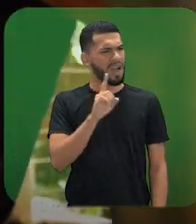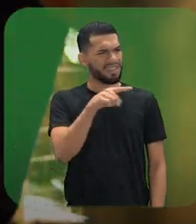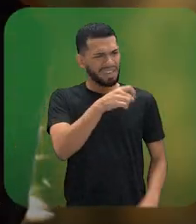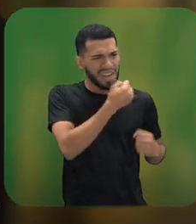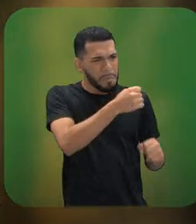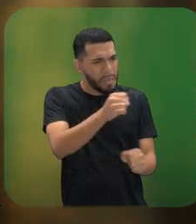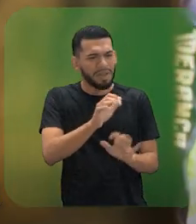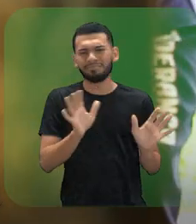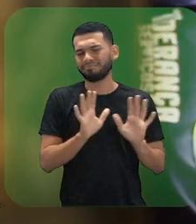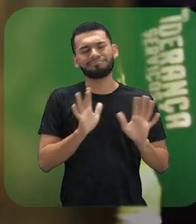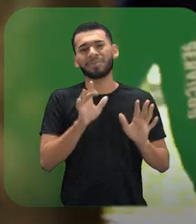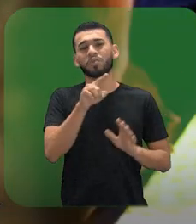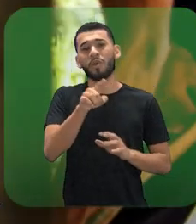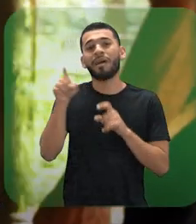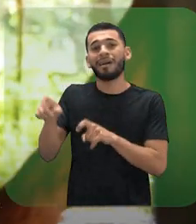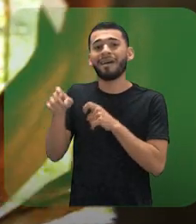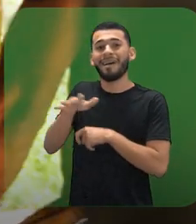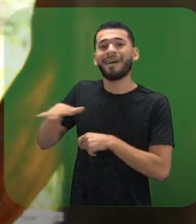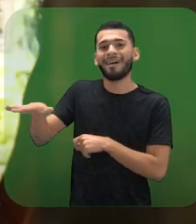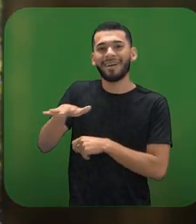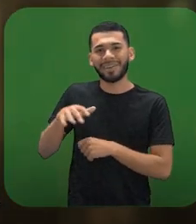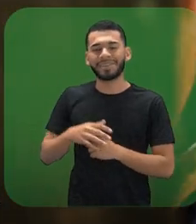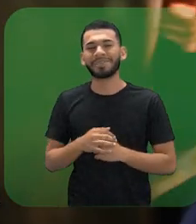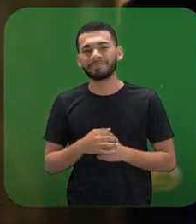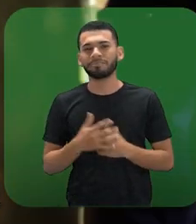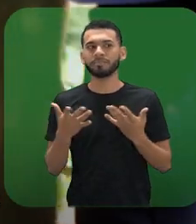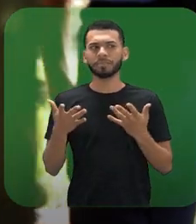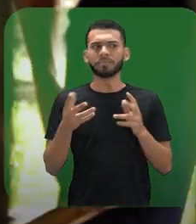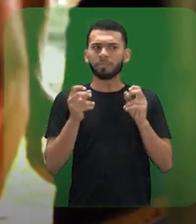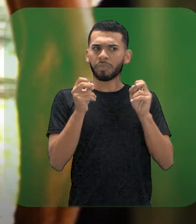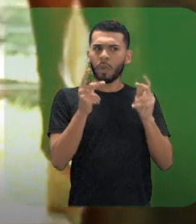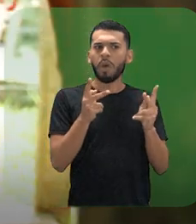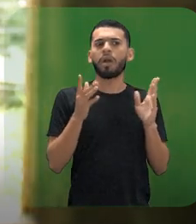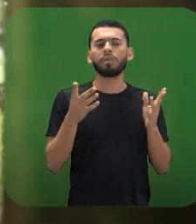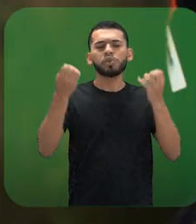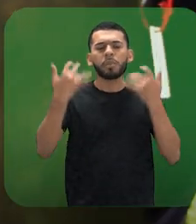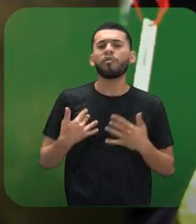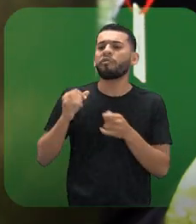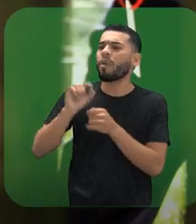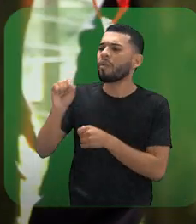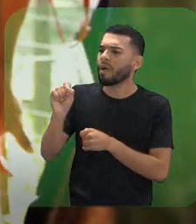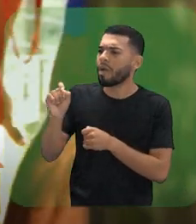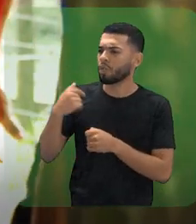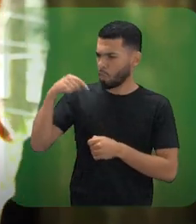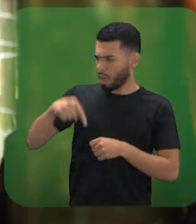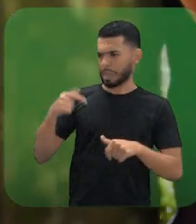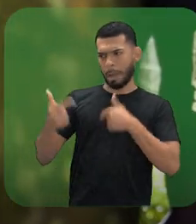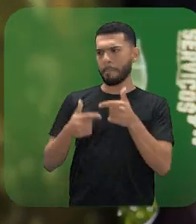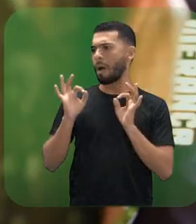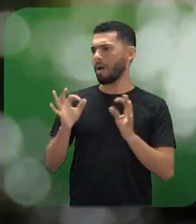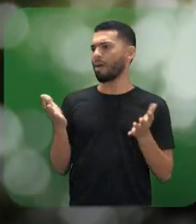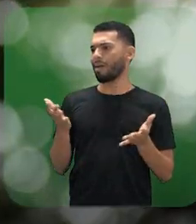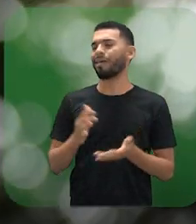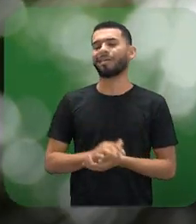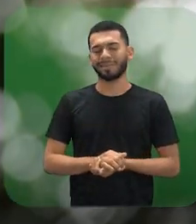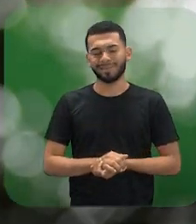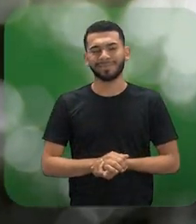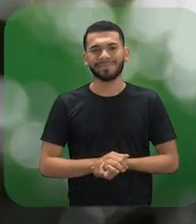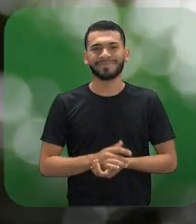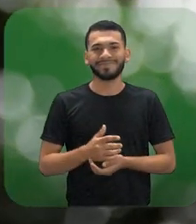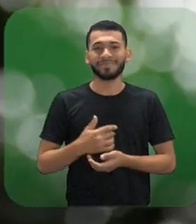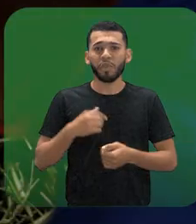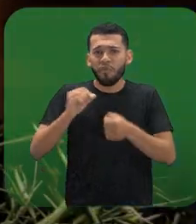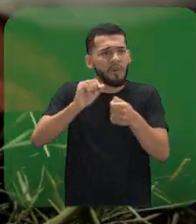não, você não é da limpeza não, você é do campo. Eu digo, não, beleza, me diga aí o que é pra fazer, que eu tô aqui